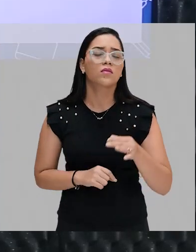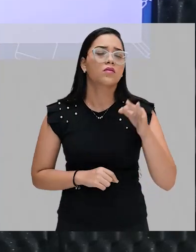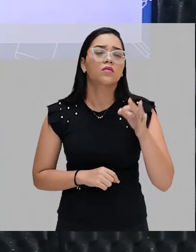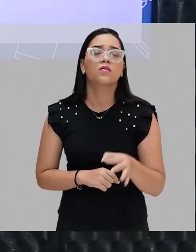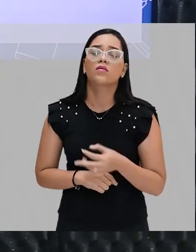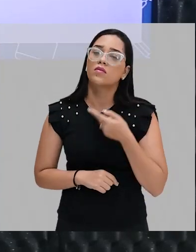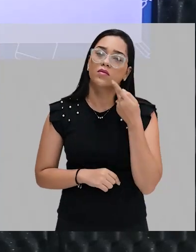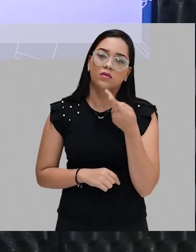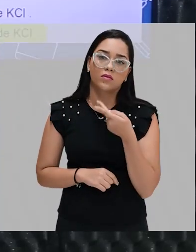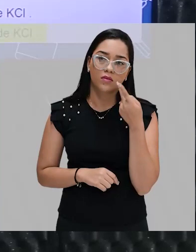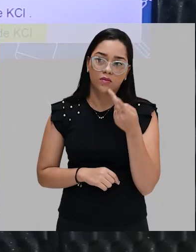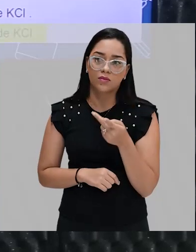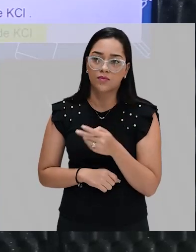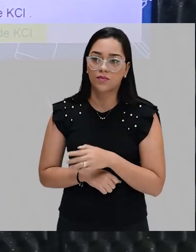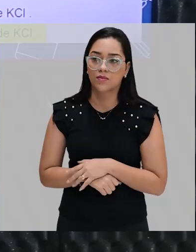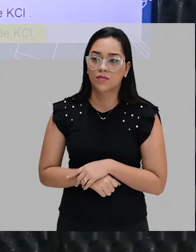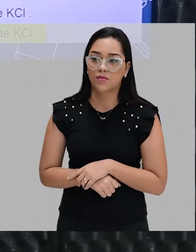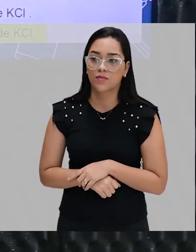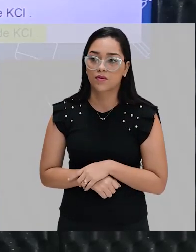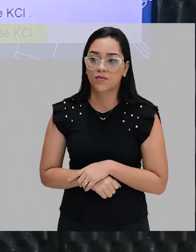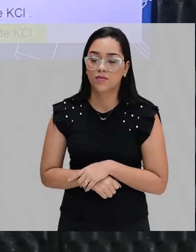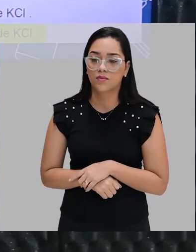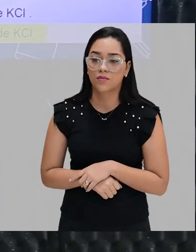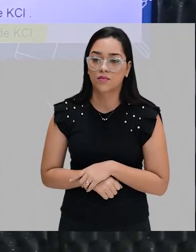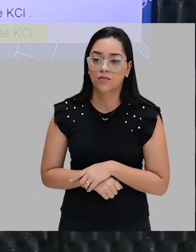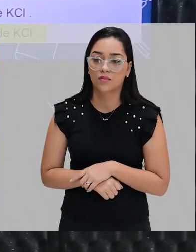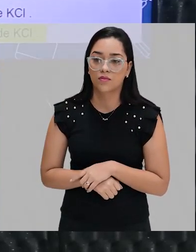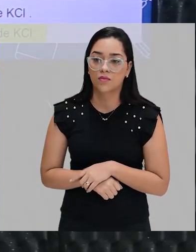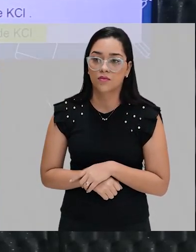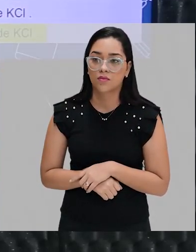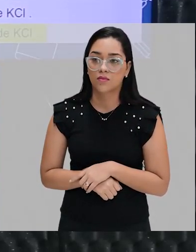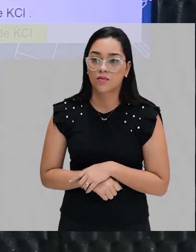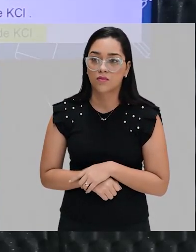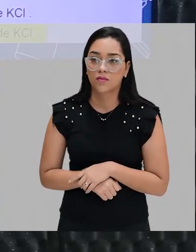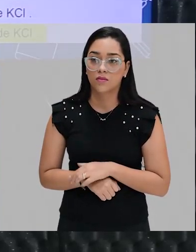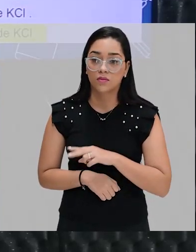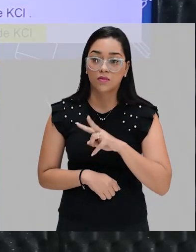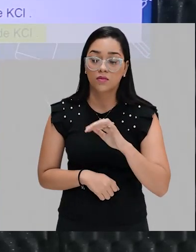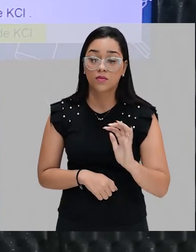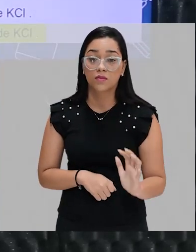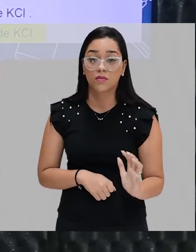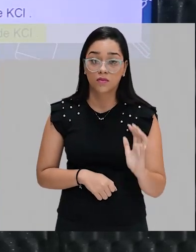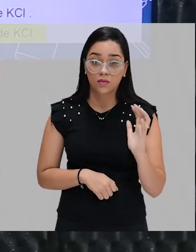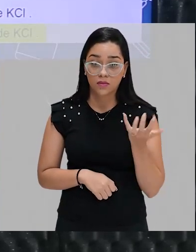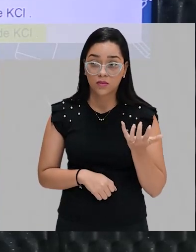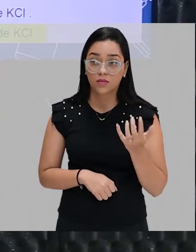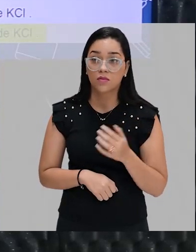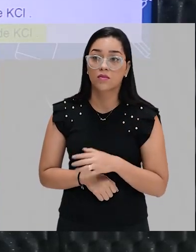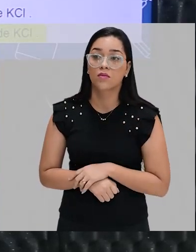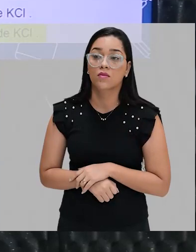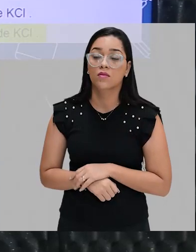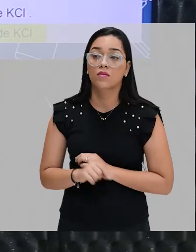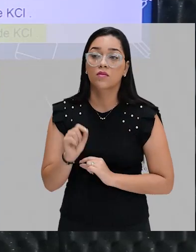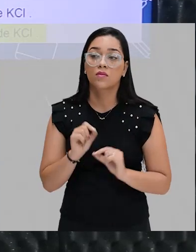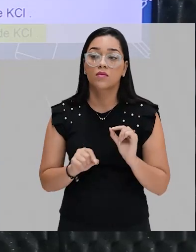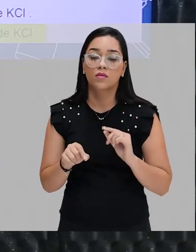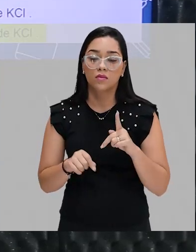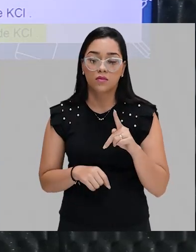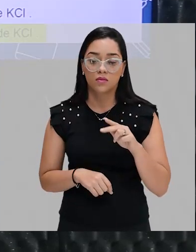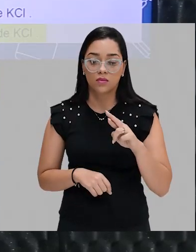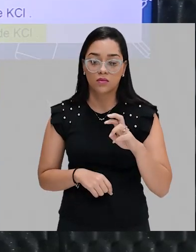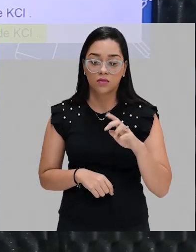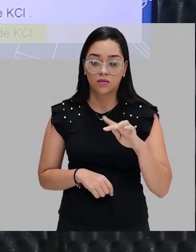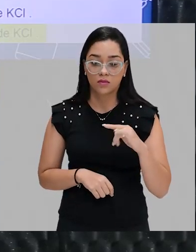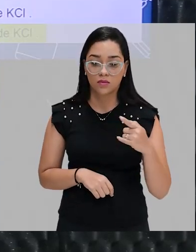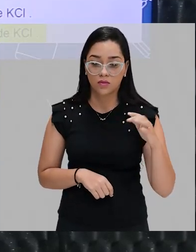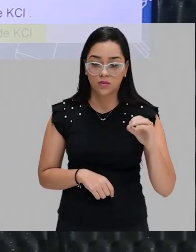afirmar, turminha? Olha só, o que vai acontecer? Vai acontecer uma